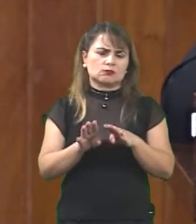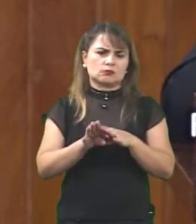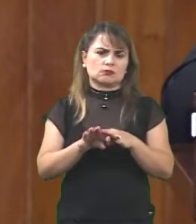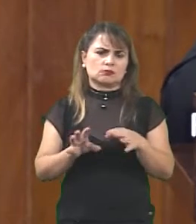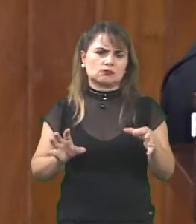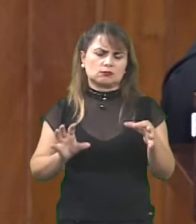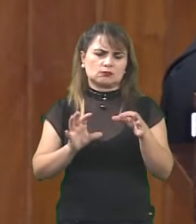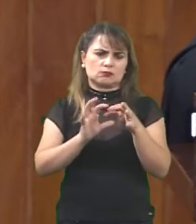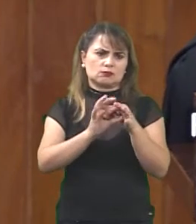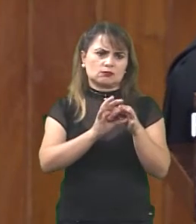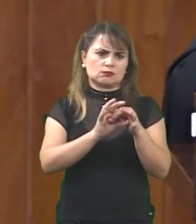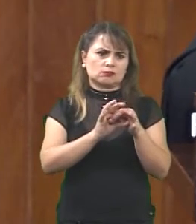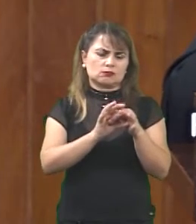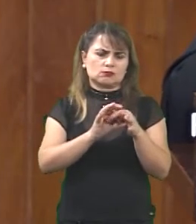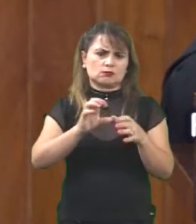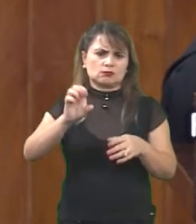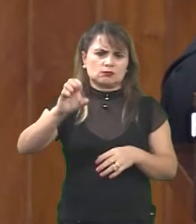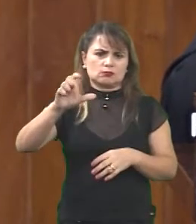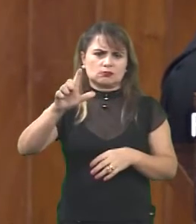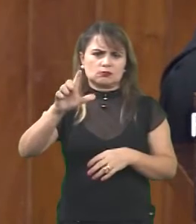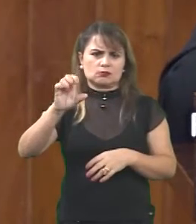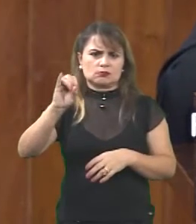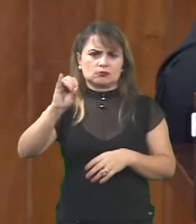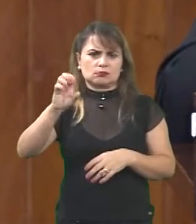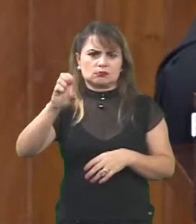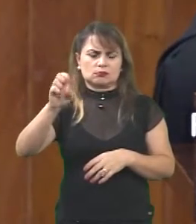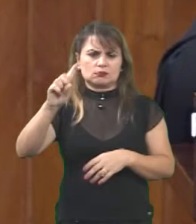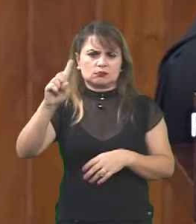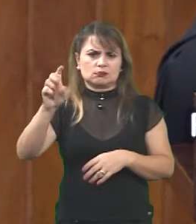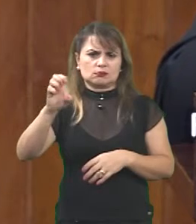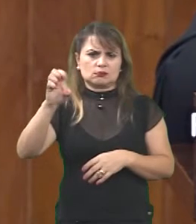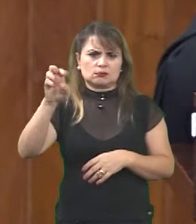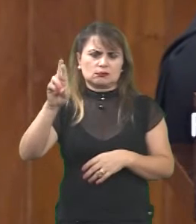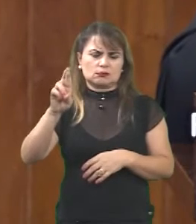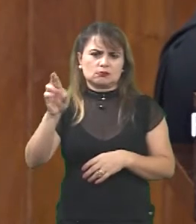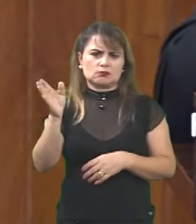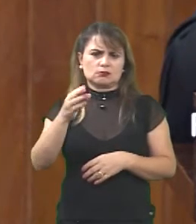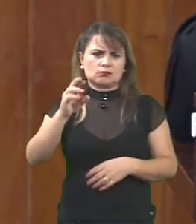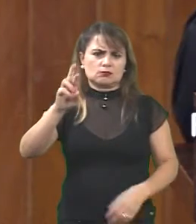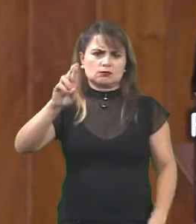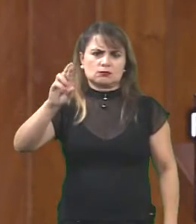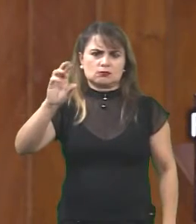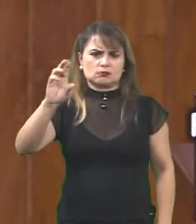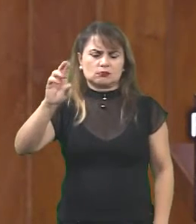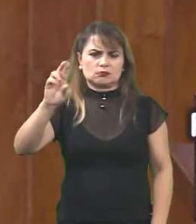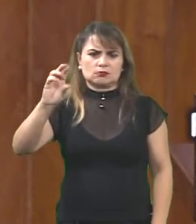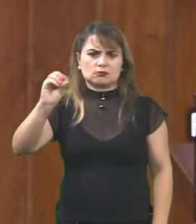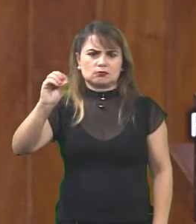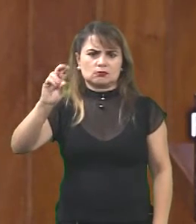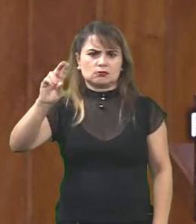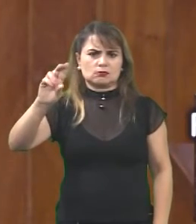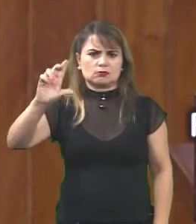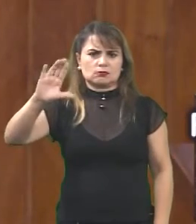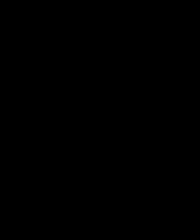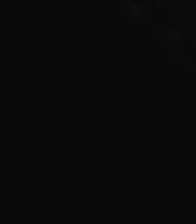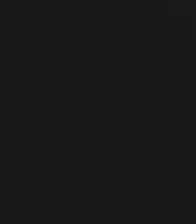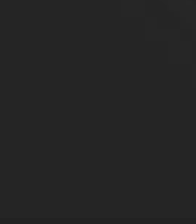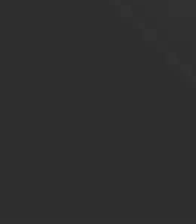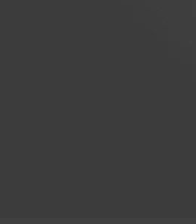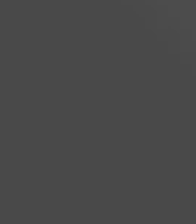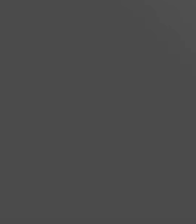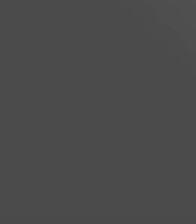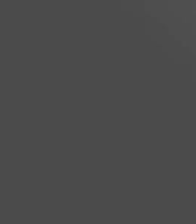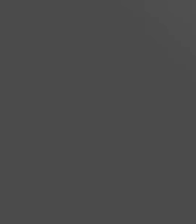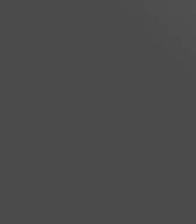da Eliezer Rocha. Peço a aprovação desse requerimento, os nobres pares, e essas são minhas considerações. Muito obrigado.